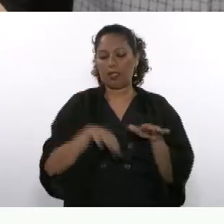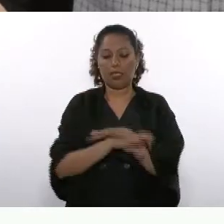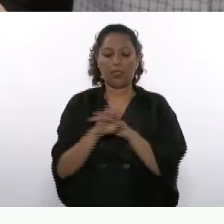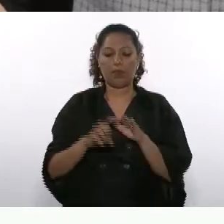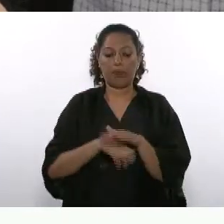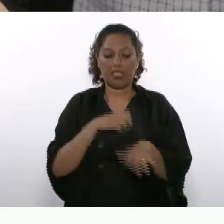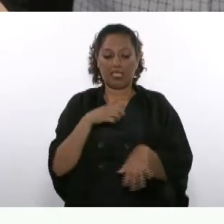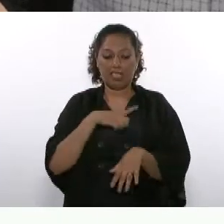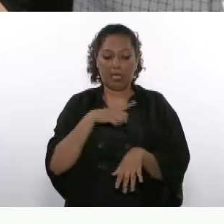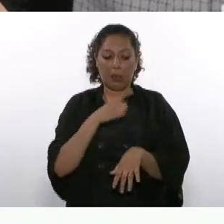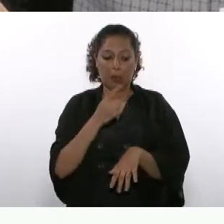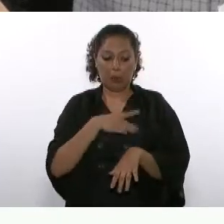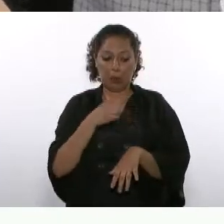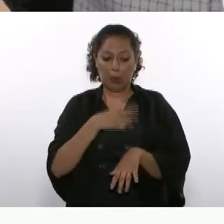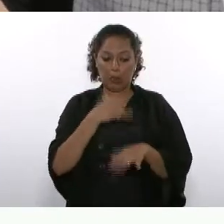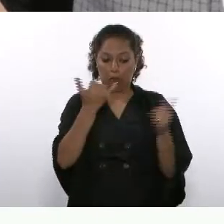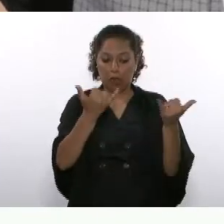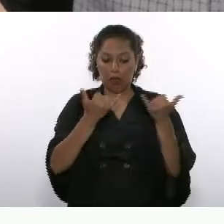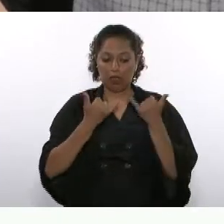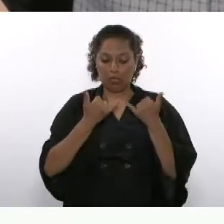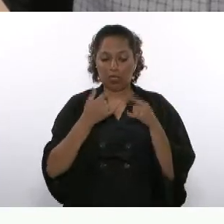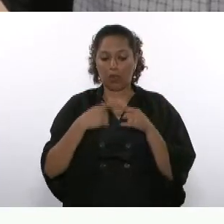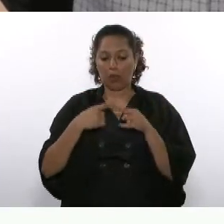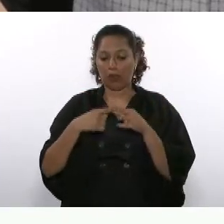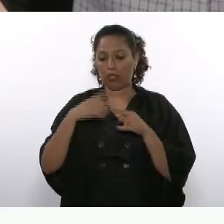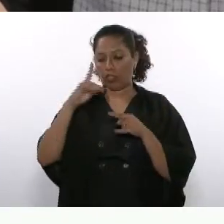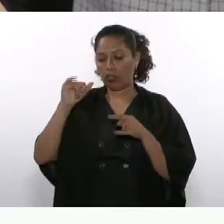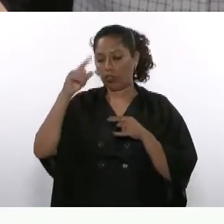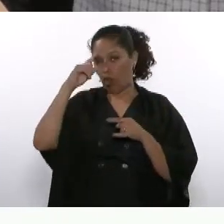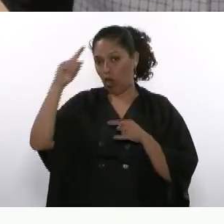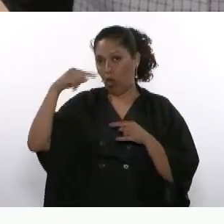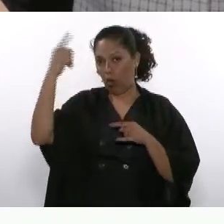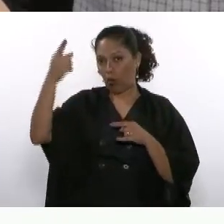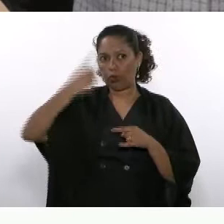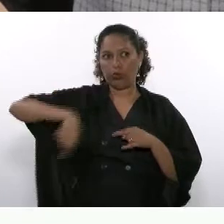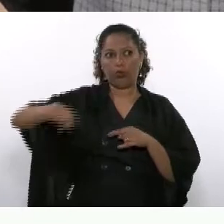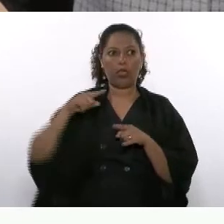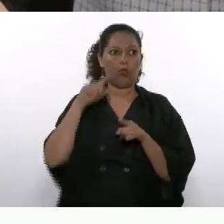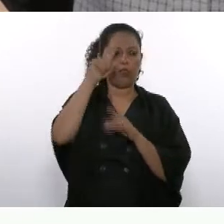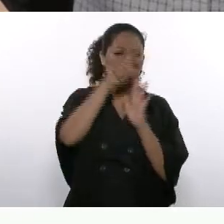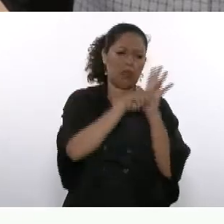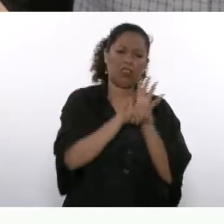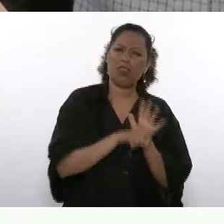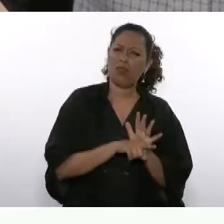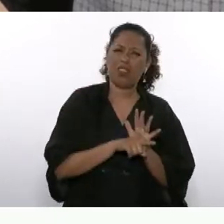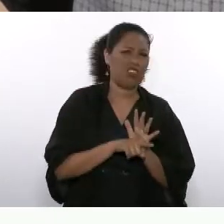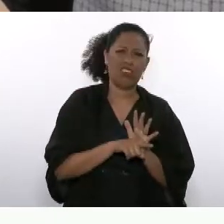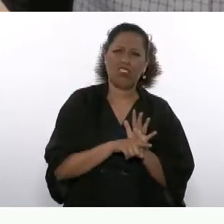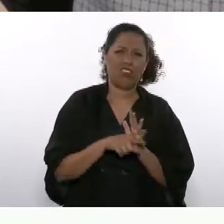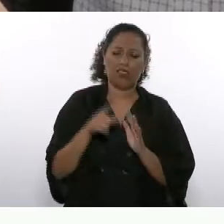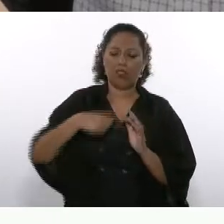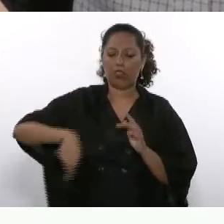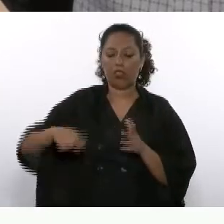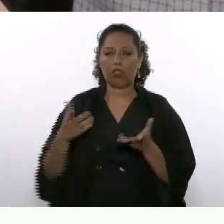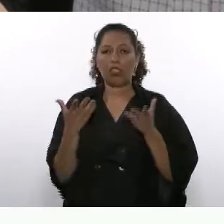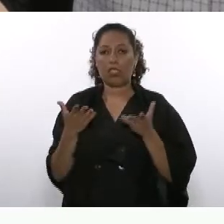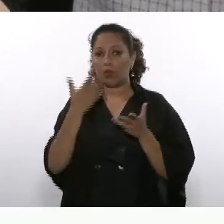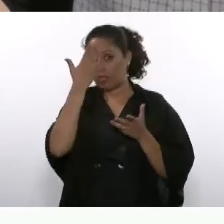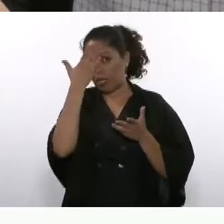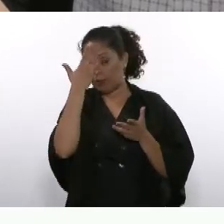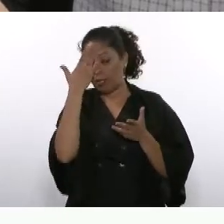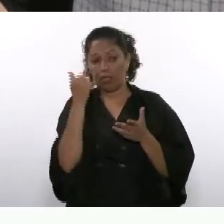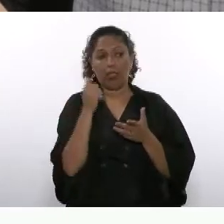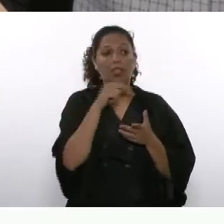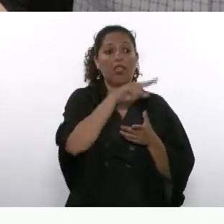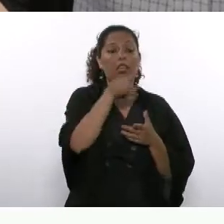que se cadastrou hoje, que no dia seguinte a gente está ali para fiscalizar. Na verdade, a gente só precisa saber o nosso tamanho. A função do